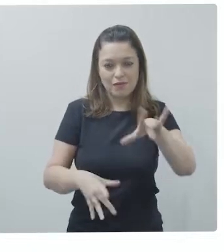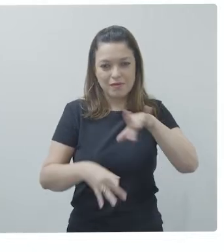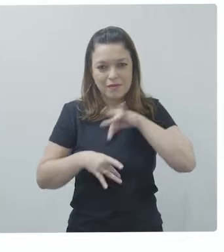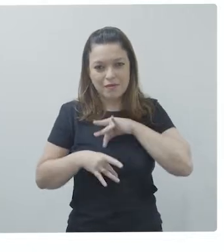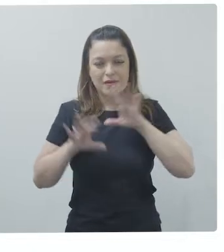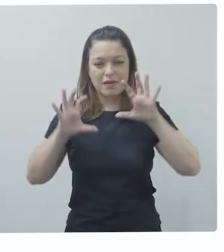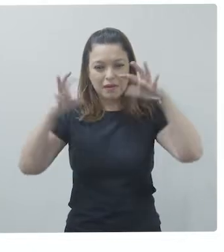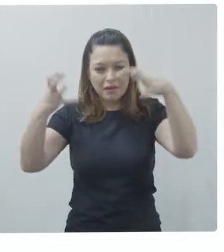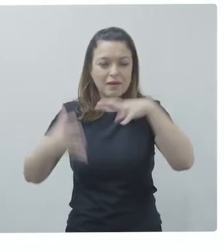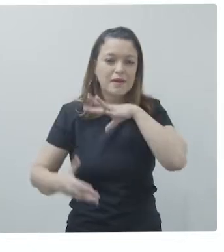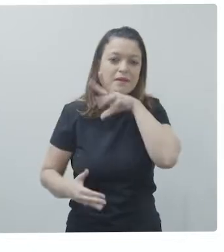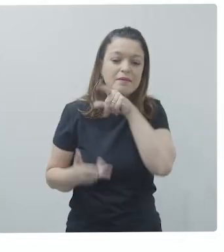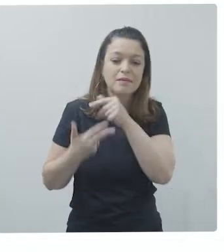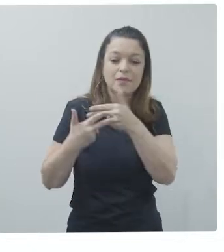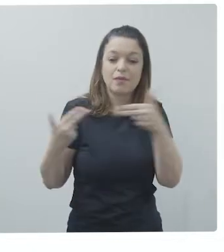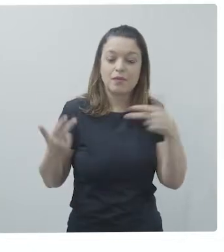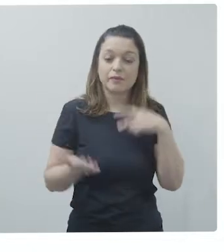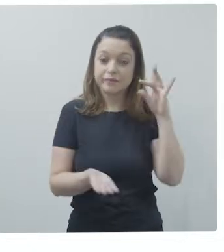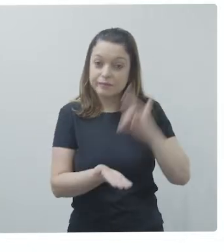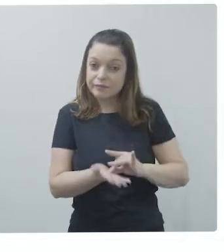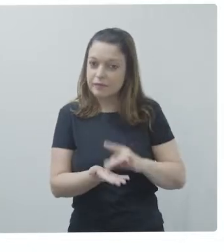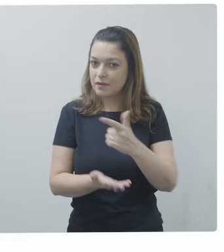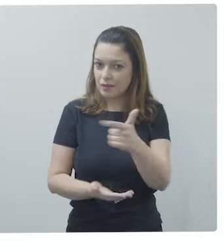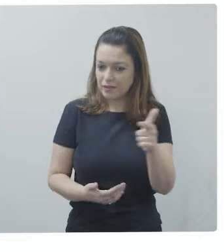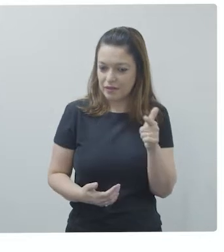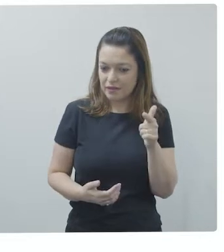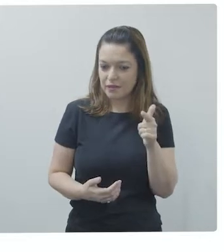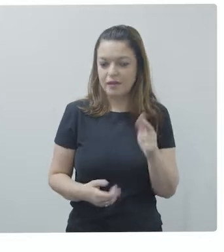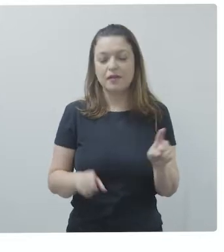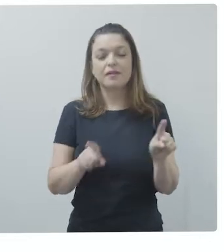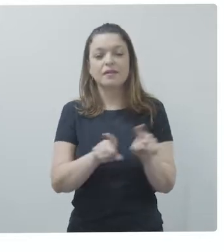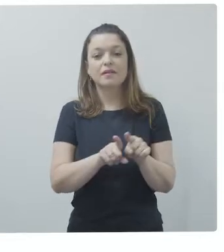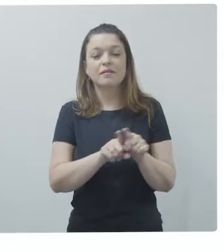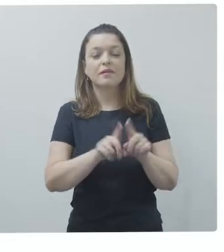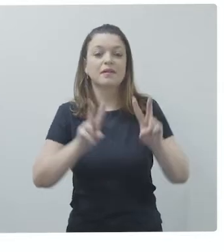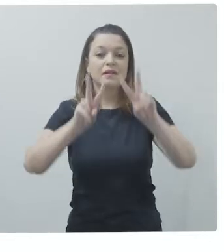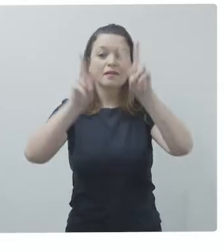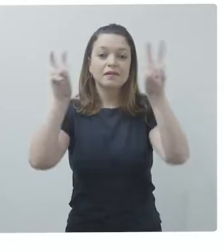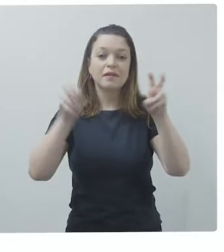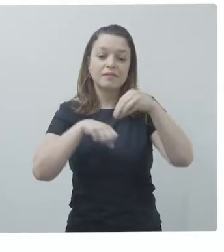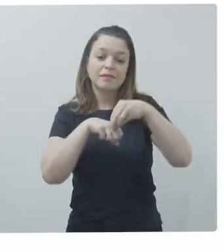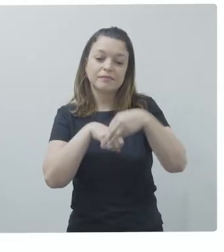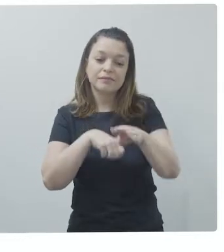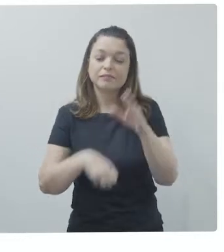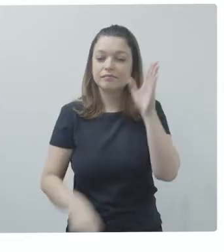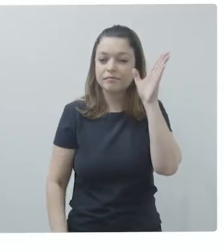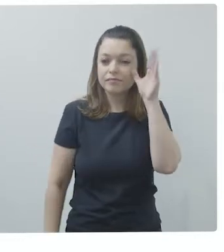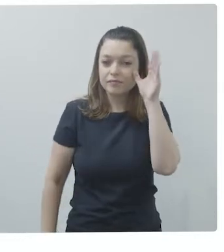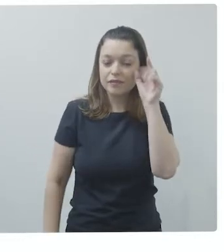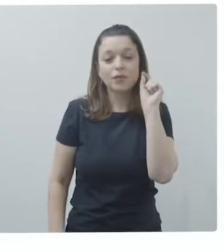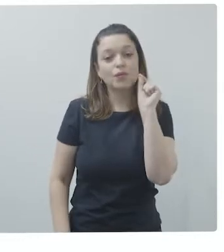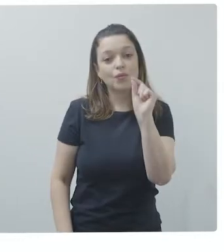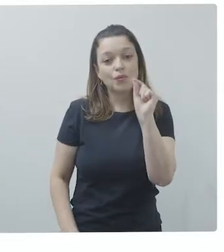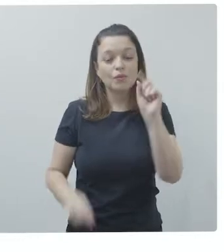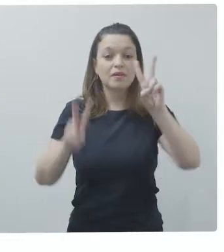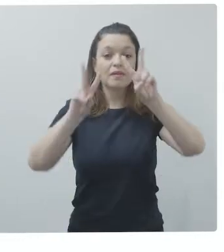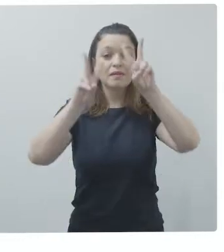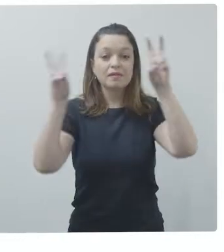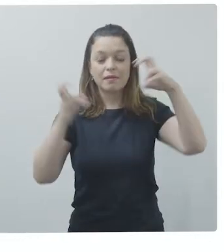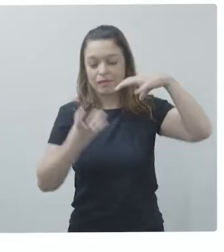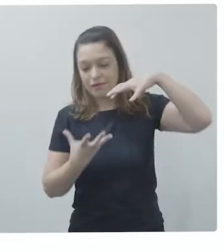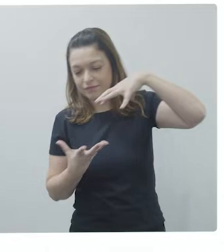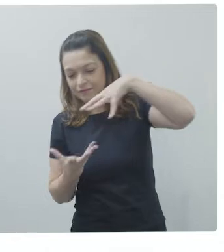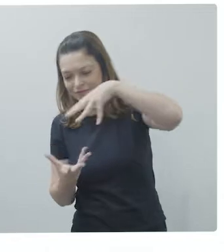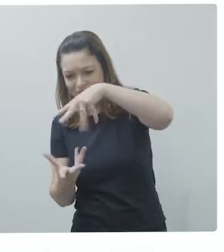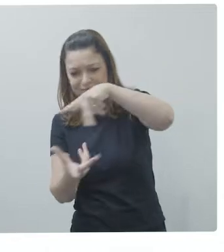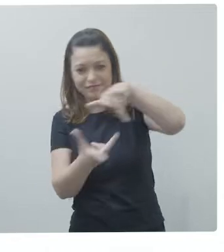nos mitos, os seres sobrenaturais. E, por último, a última curiosidade para vocês é temáticas universais. Vai